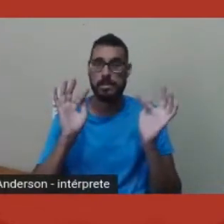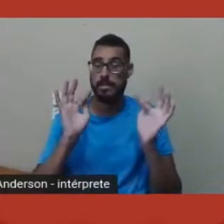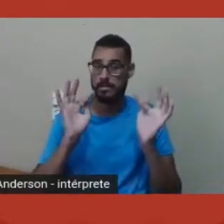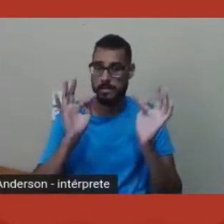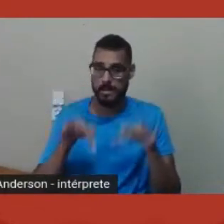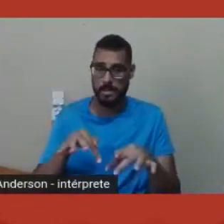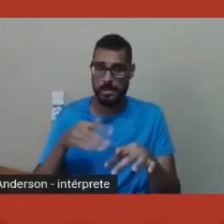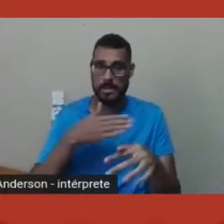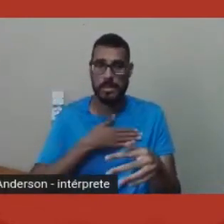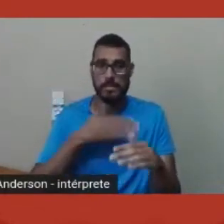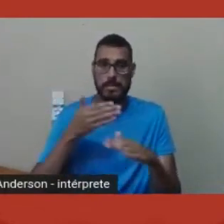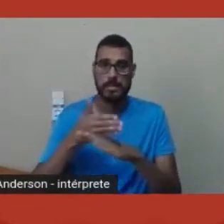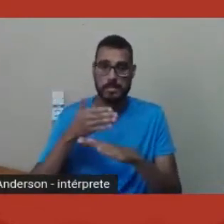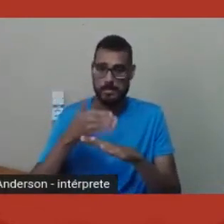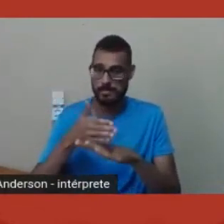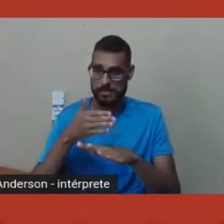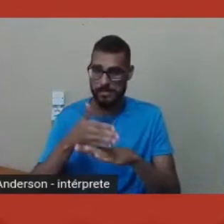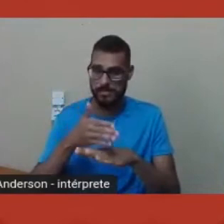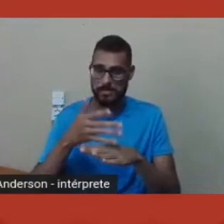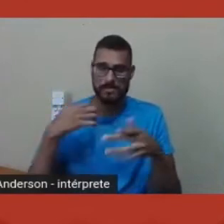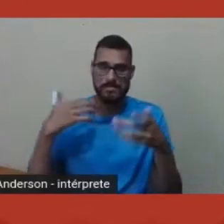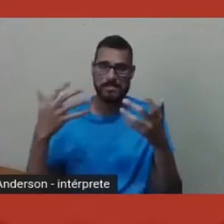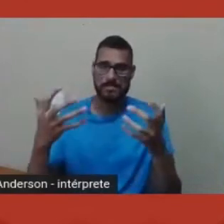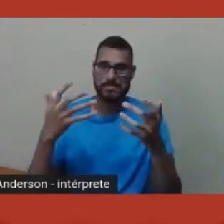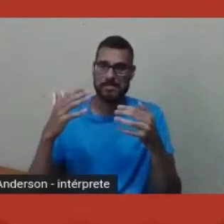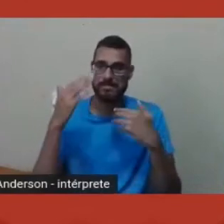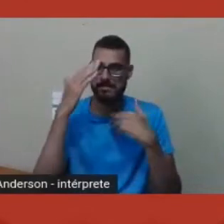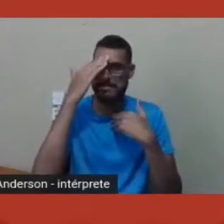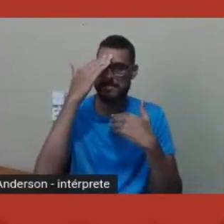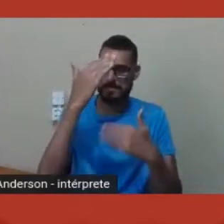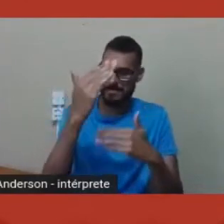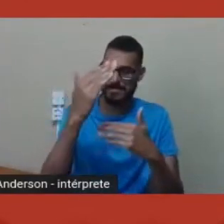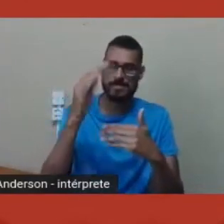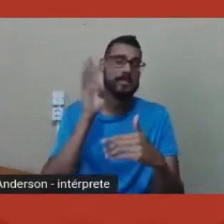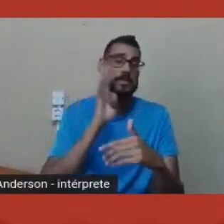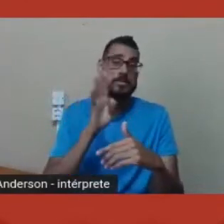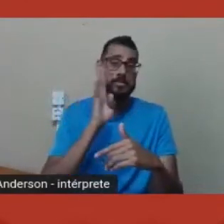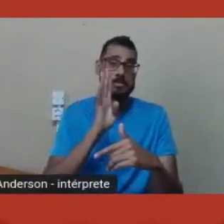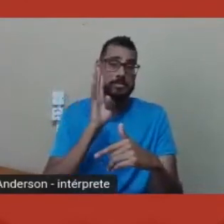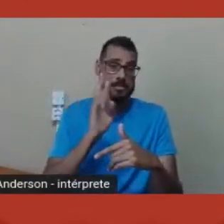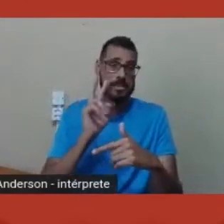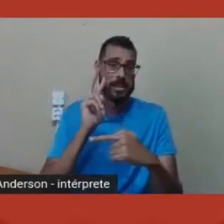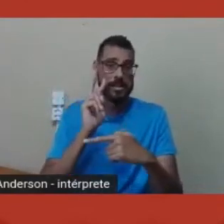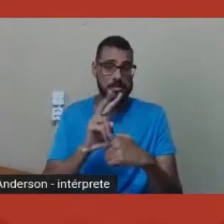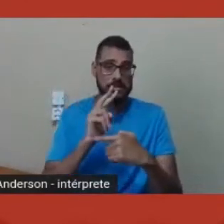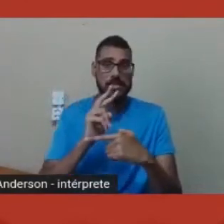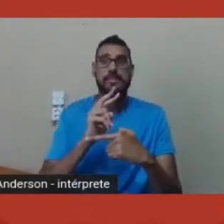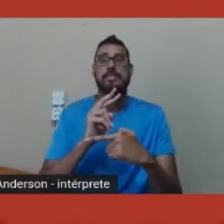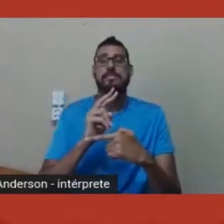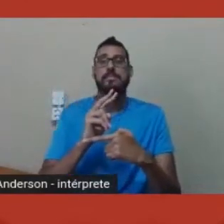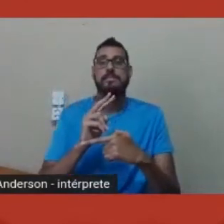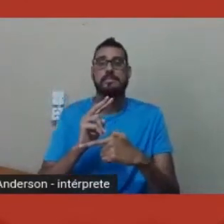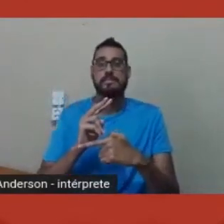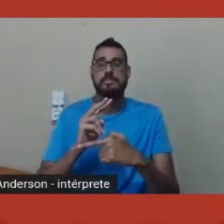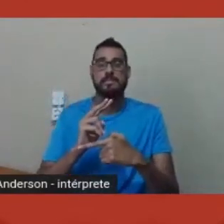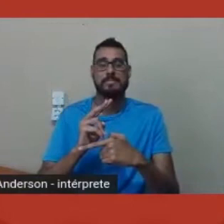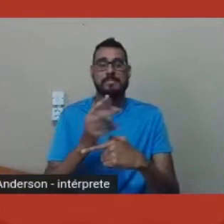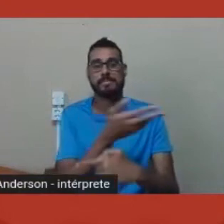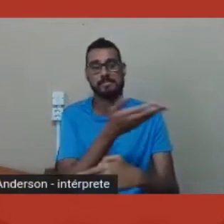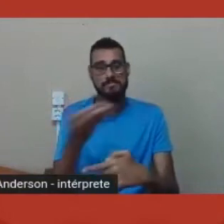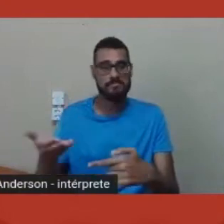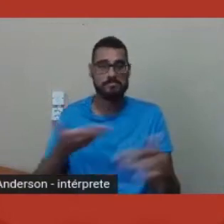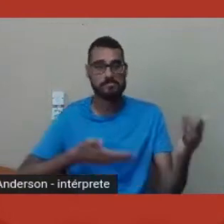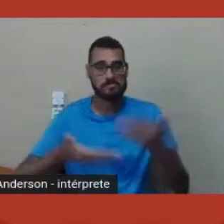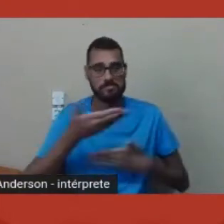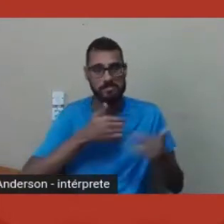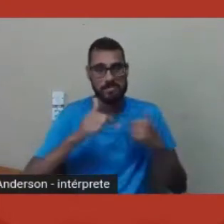minha participação, só queria agradecer. Foi muito legal ver os colegas se virarem aí, né? Com